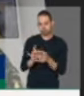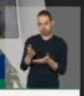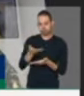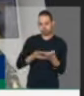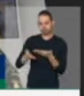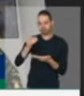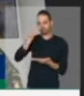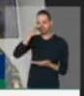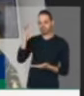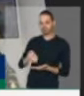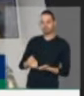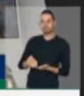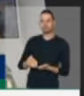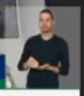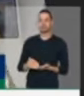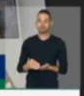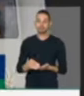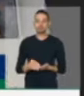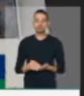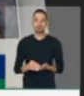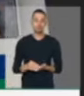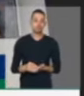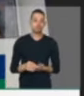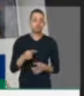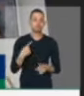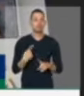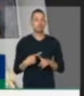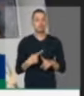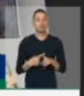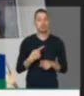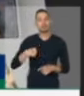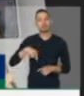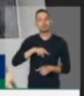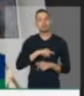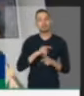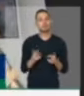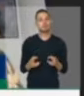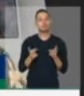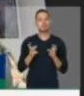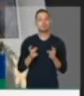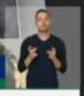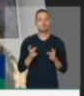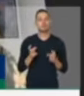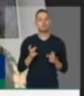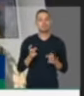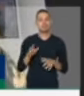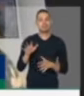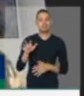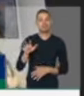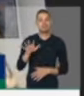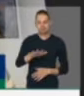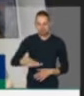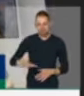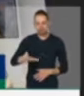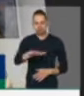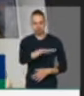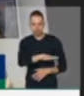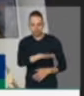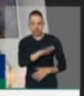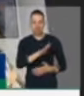nome com convicção, porque nós vimos como determinados setores das polícias